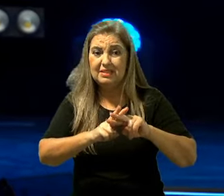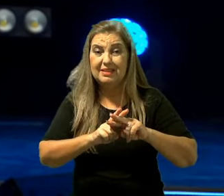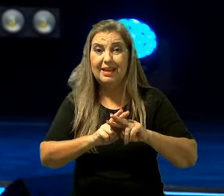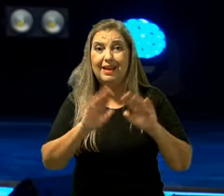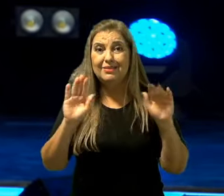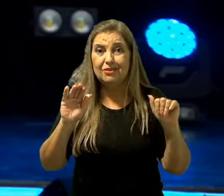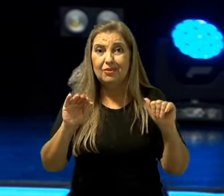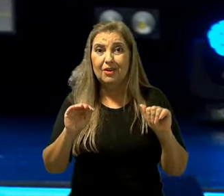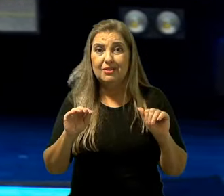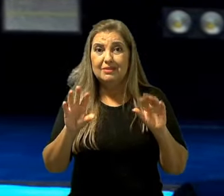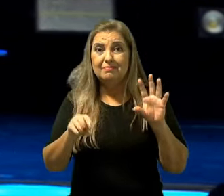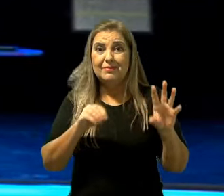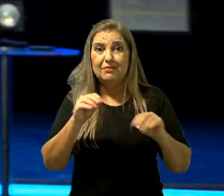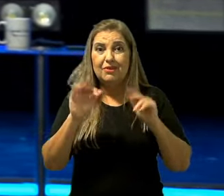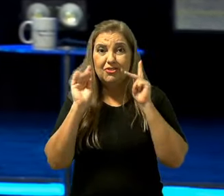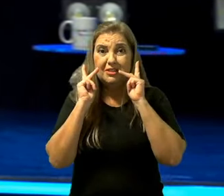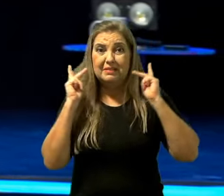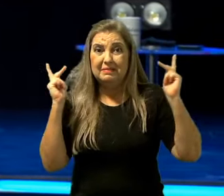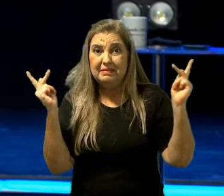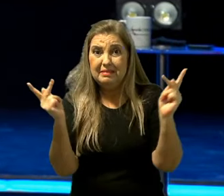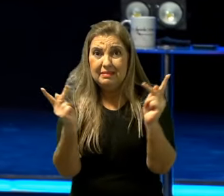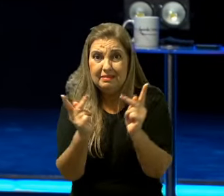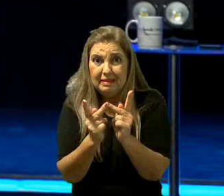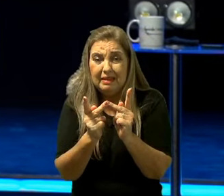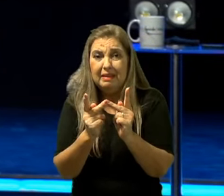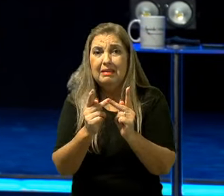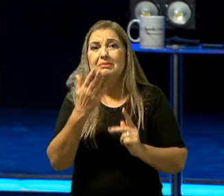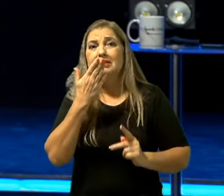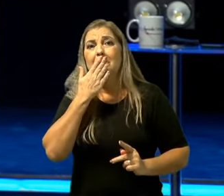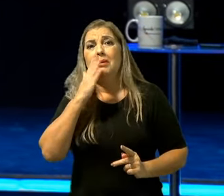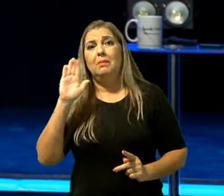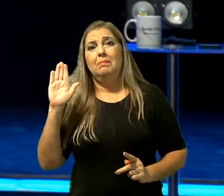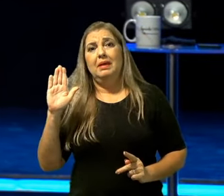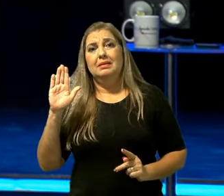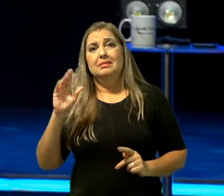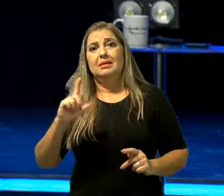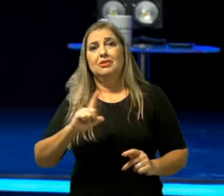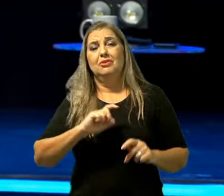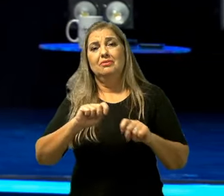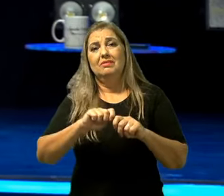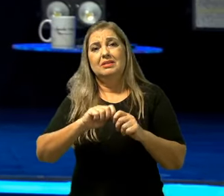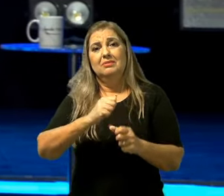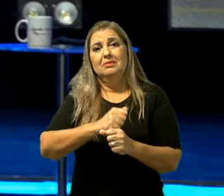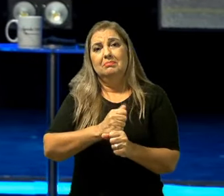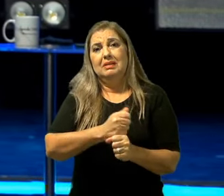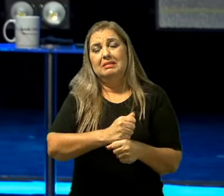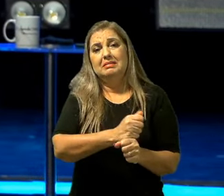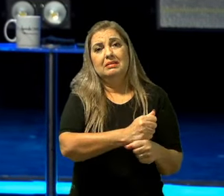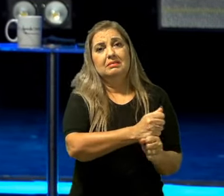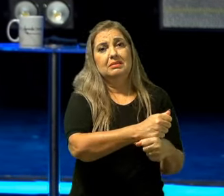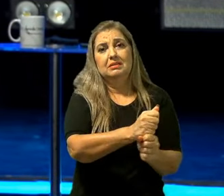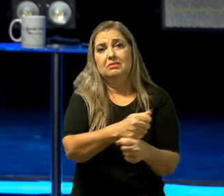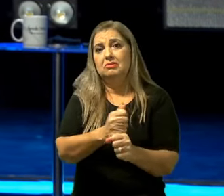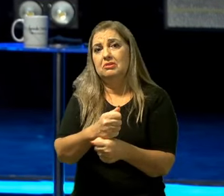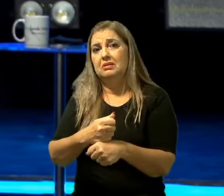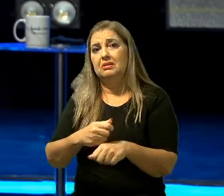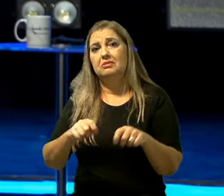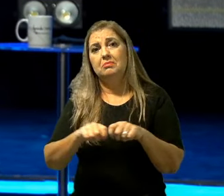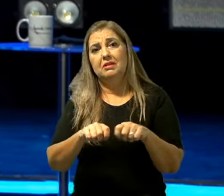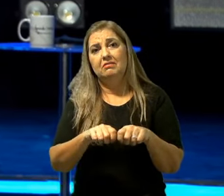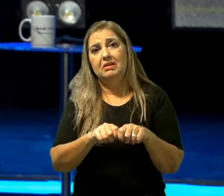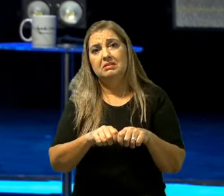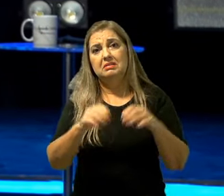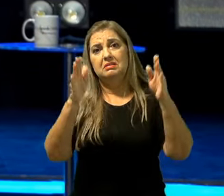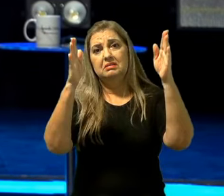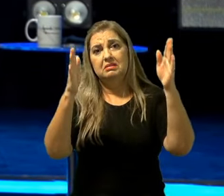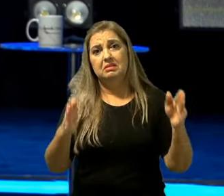de herdeiros da promessa, o que eles são? Amassadores de barro. Para quê? Para fazer tijolo.